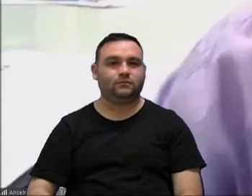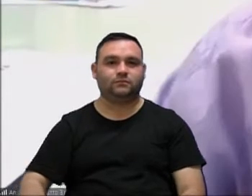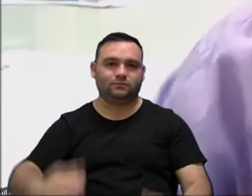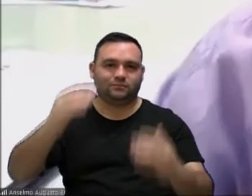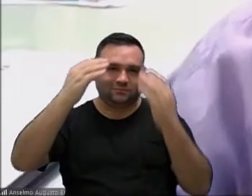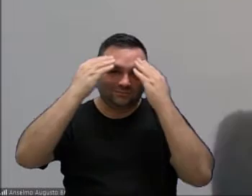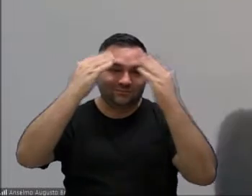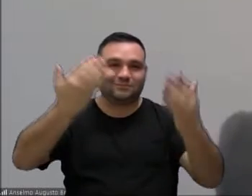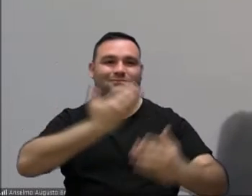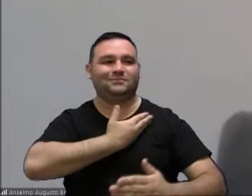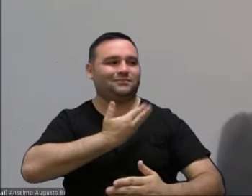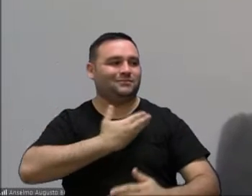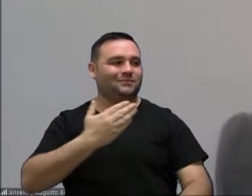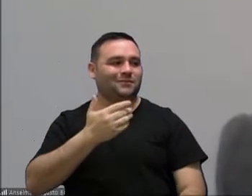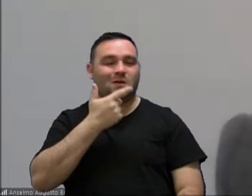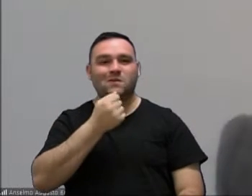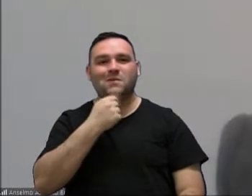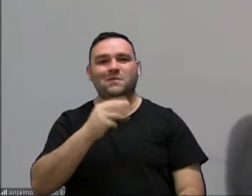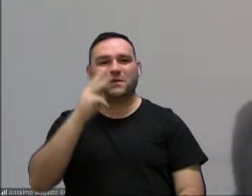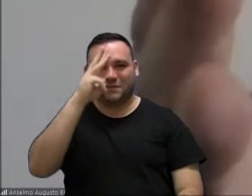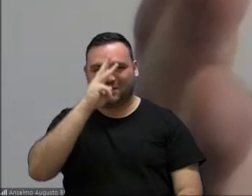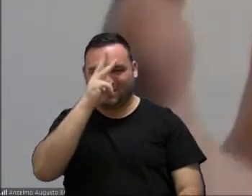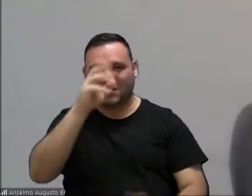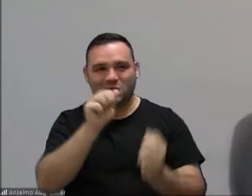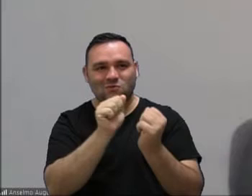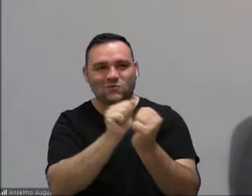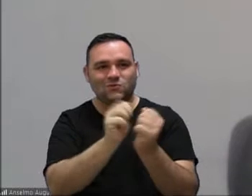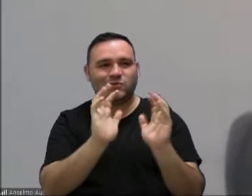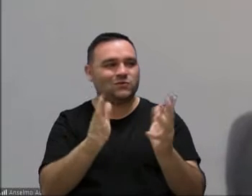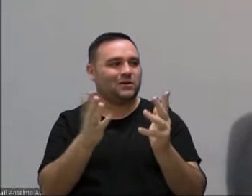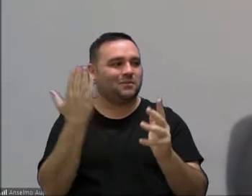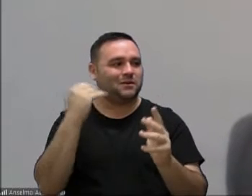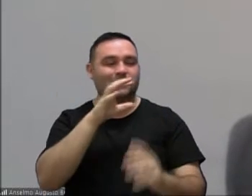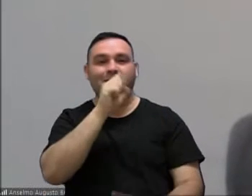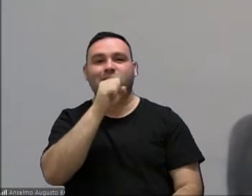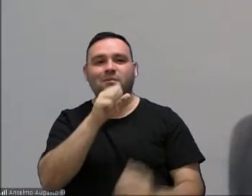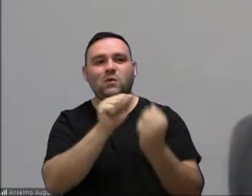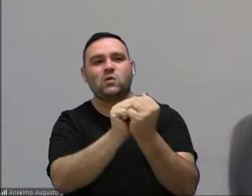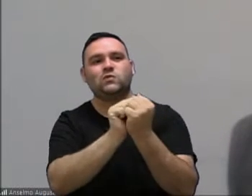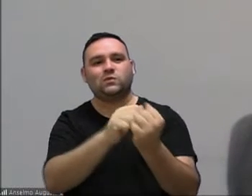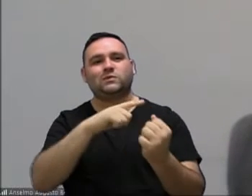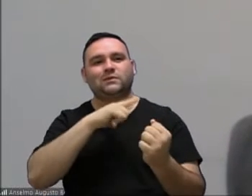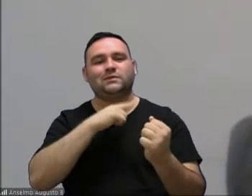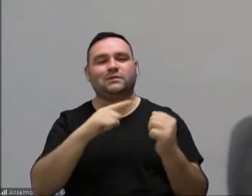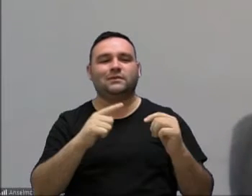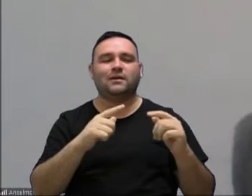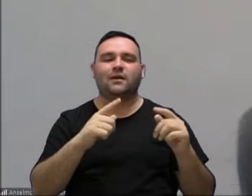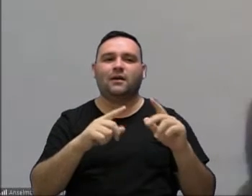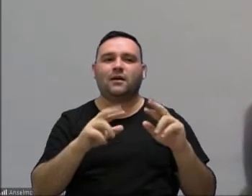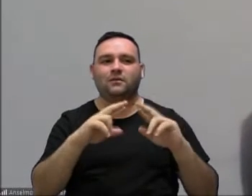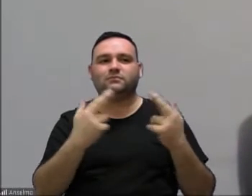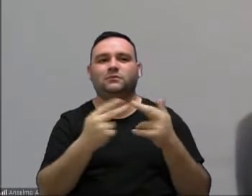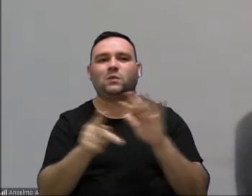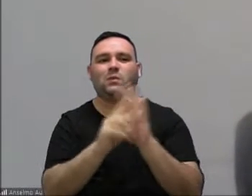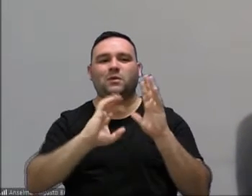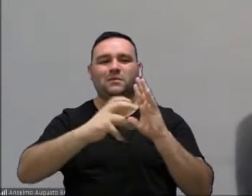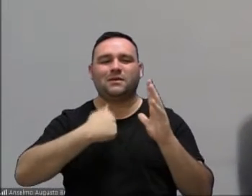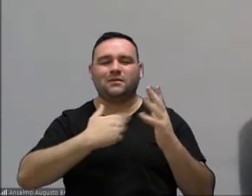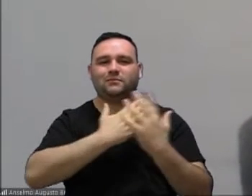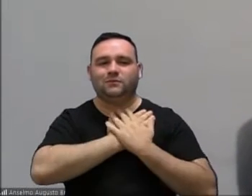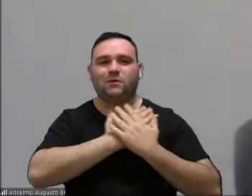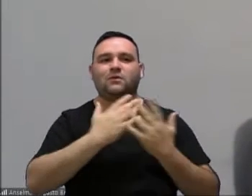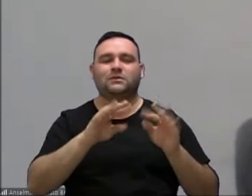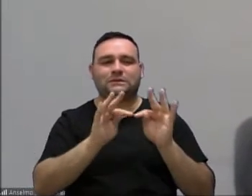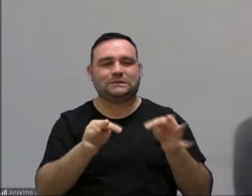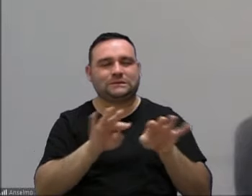Obrigado, querido amigo Vanderlei e Diogo, com quem estivemos juntos aí no sábado, juntos lá, na comissão. É uma pessoa que eu tenho um carinho muito especial, uma